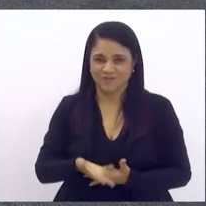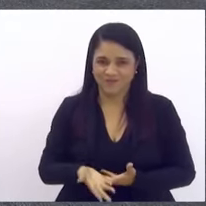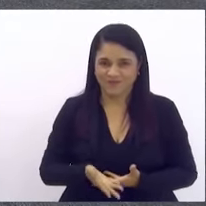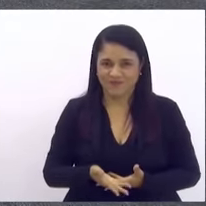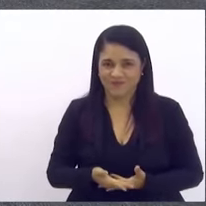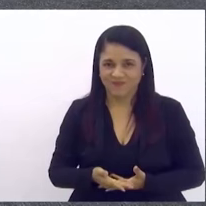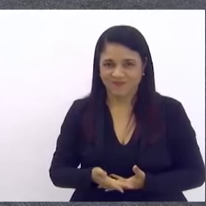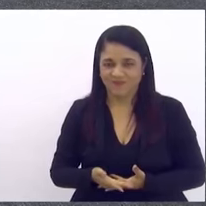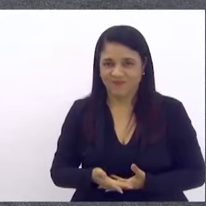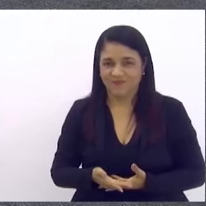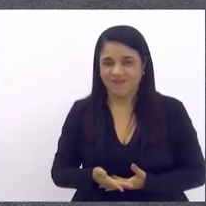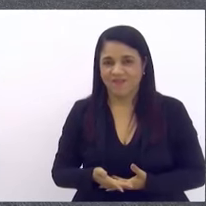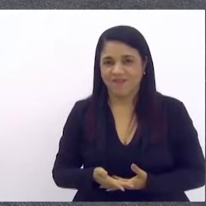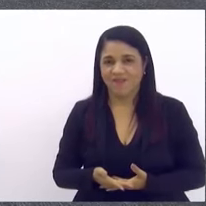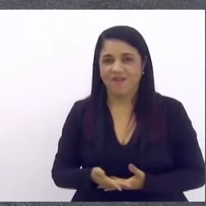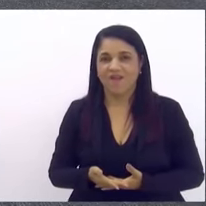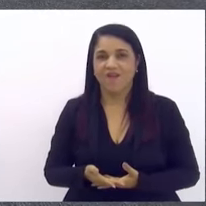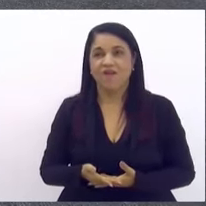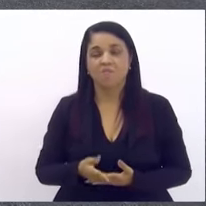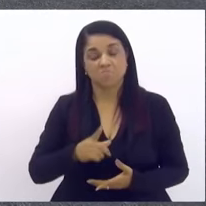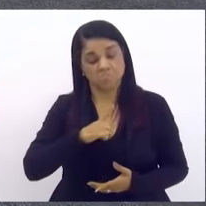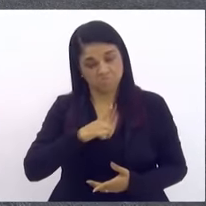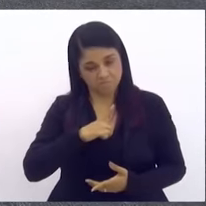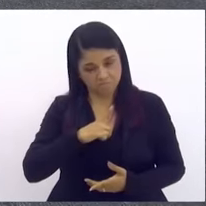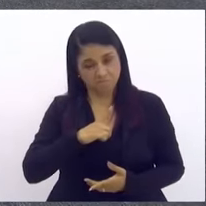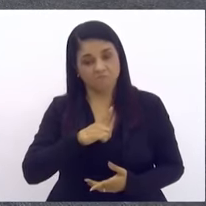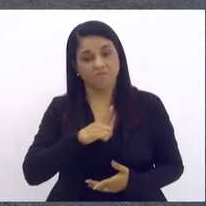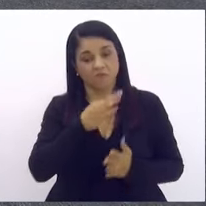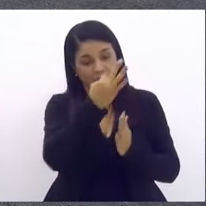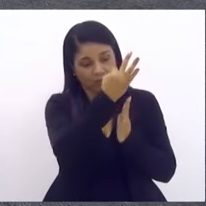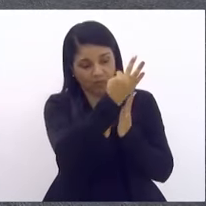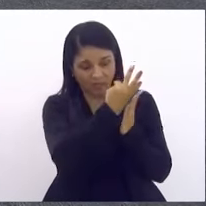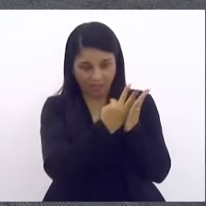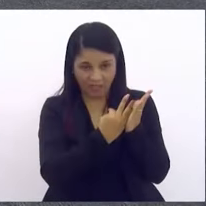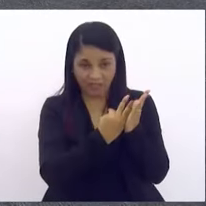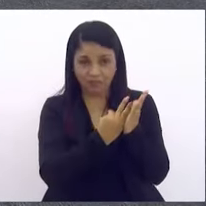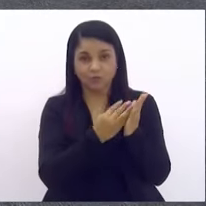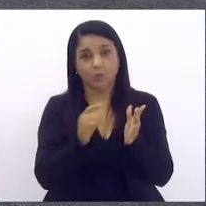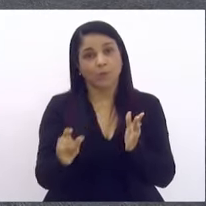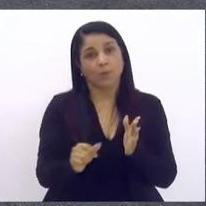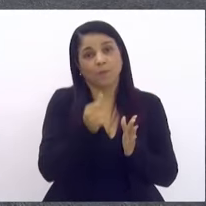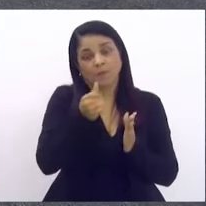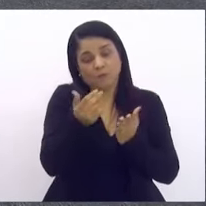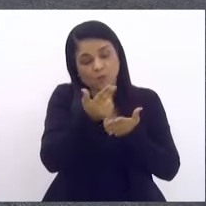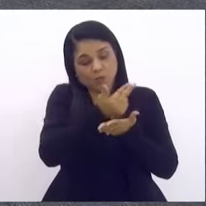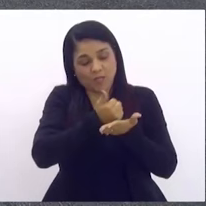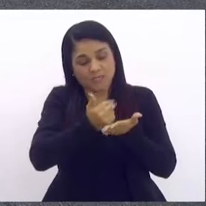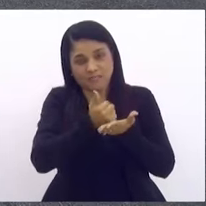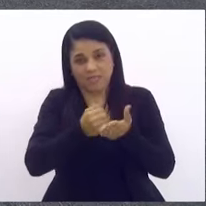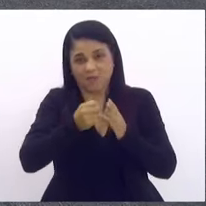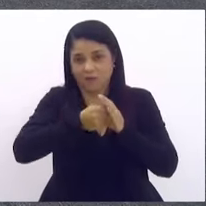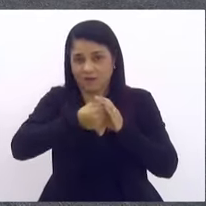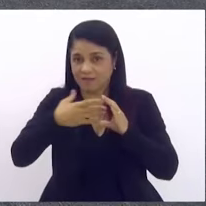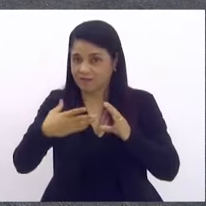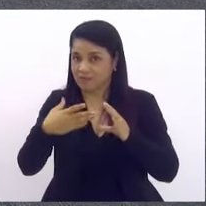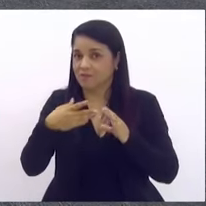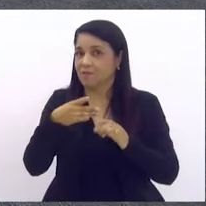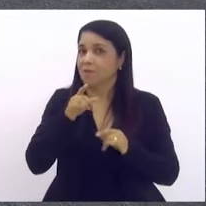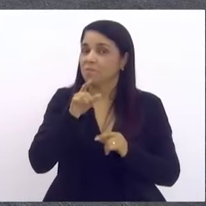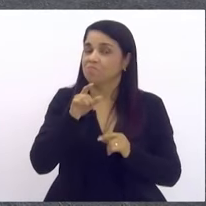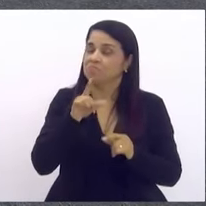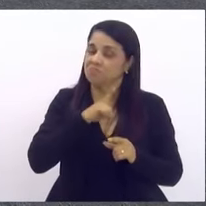porque alguém teve o primeiro texto que escreveu o primeiro desenho a primeira característica não é isso alguém